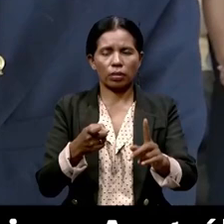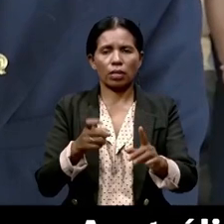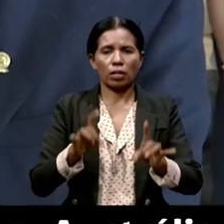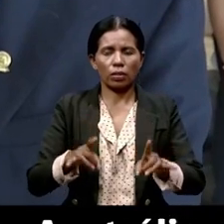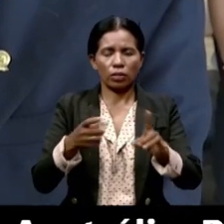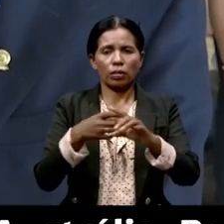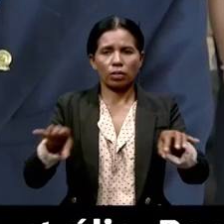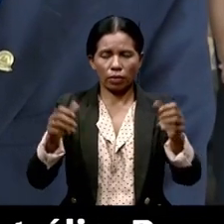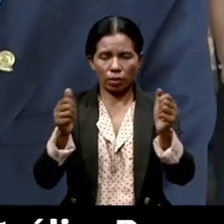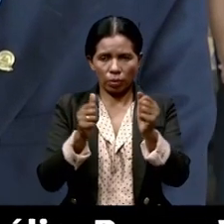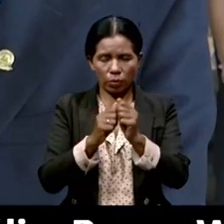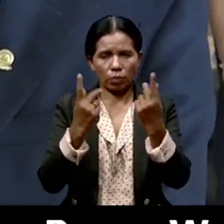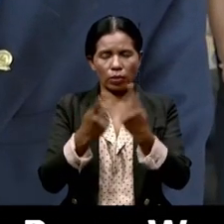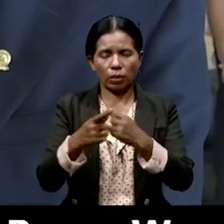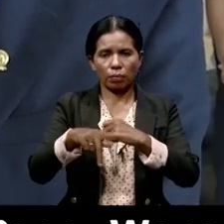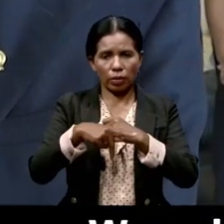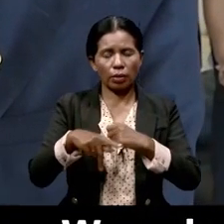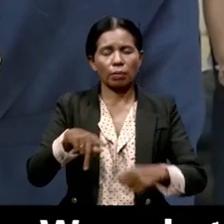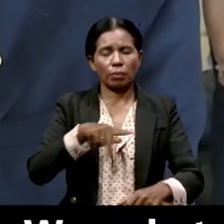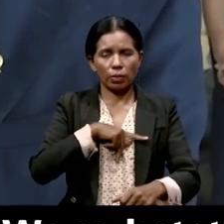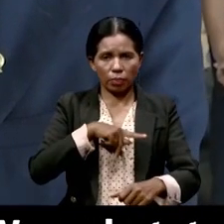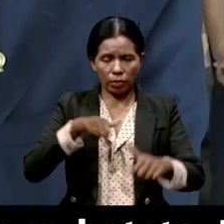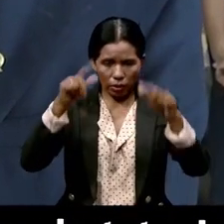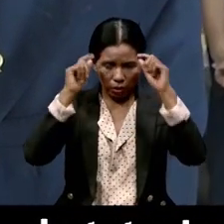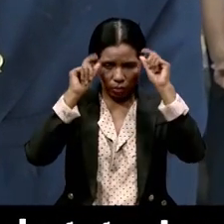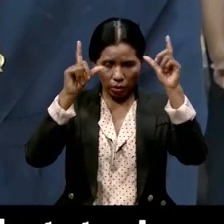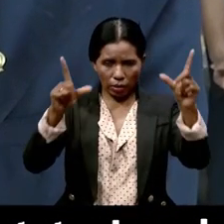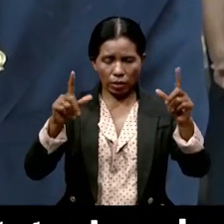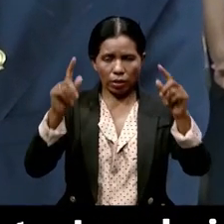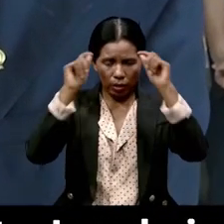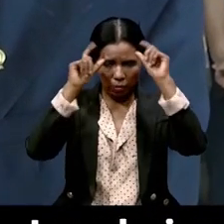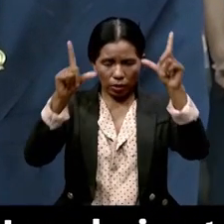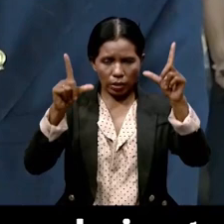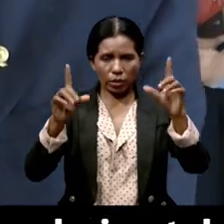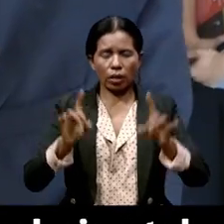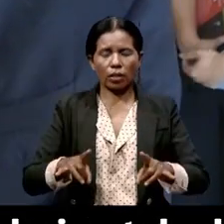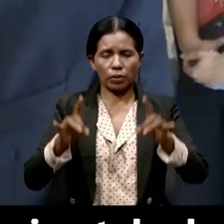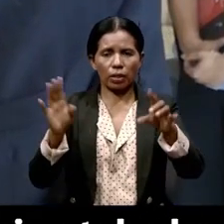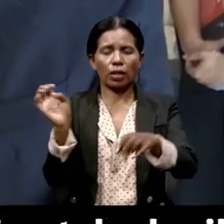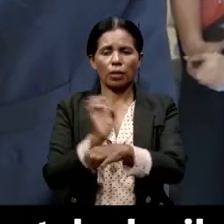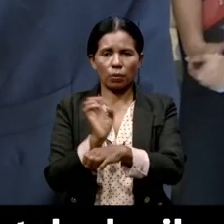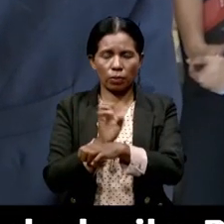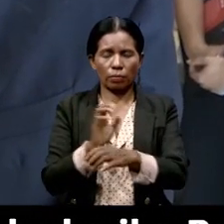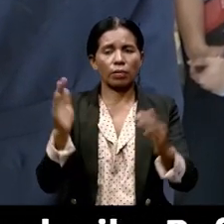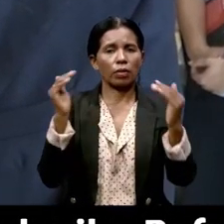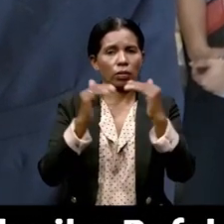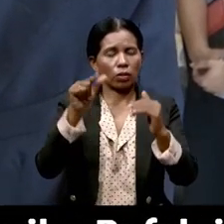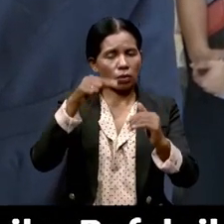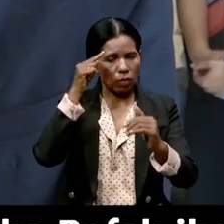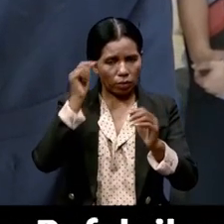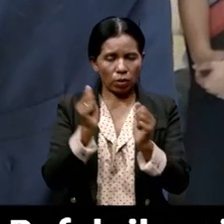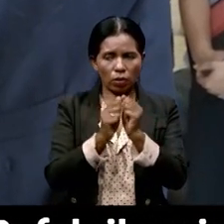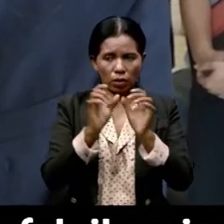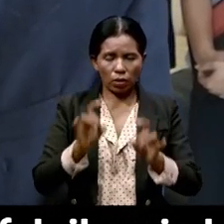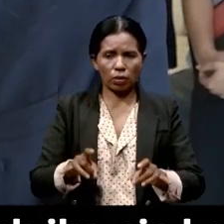sektor privado siria Timor Leste ne be konferensia ne hanaran Timor Leste Australia Economic and Business konferensia ne be mag governo Australia i